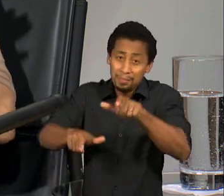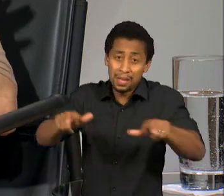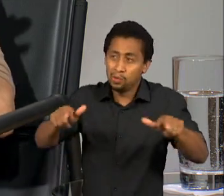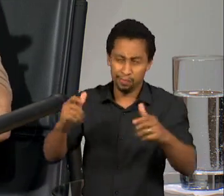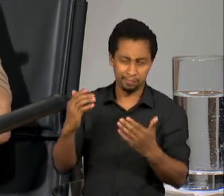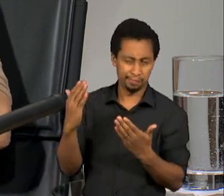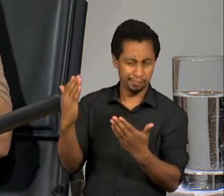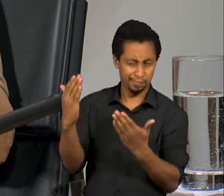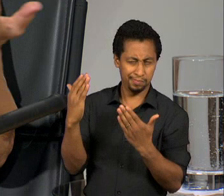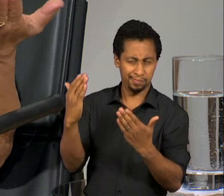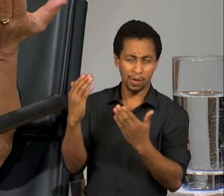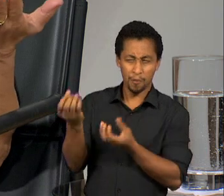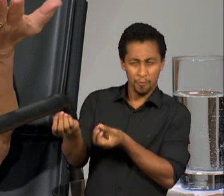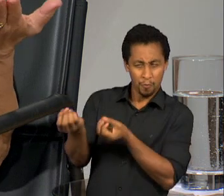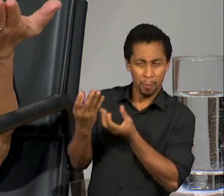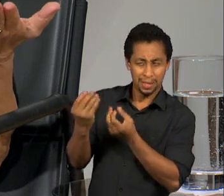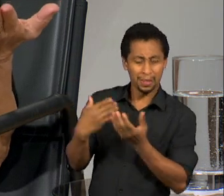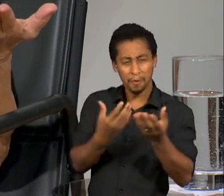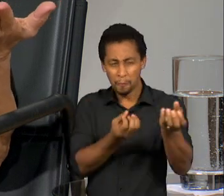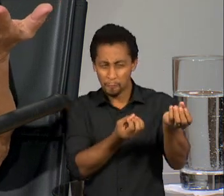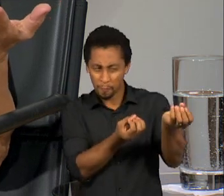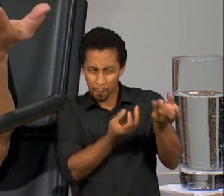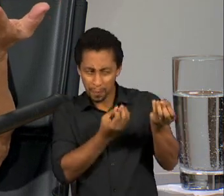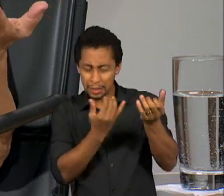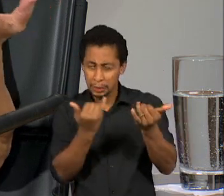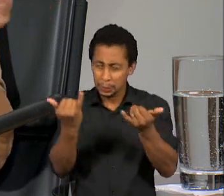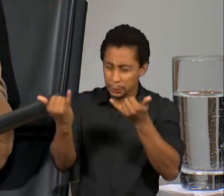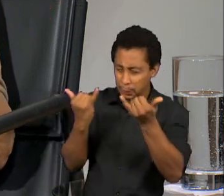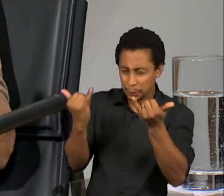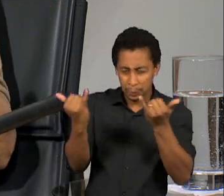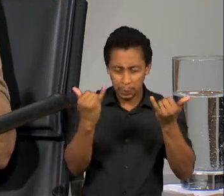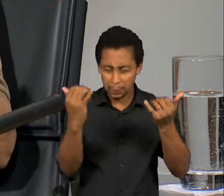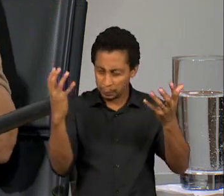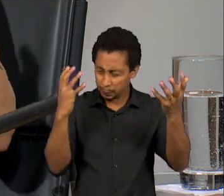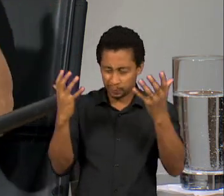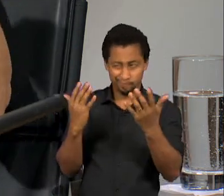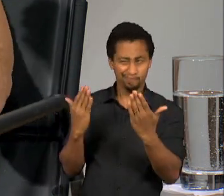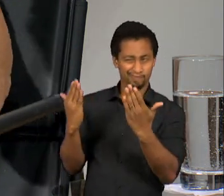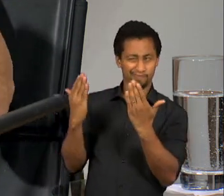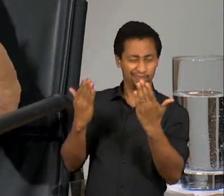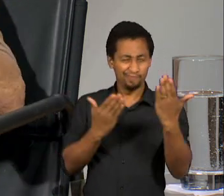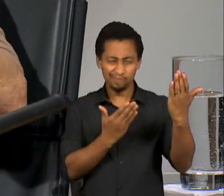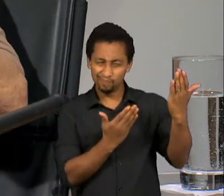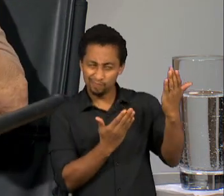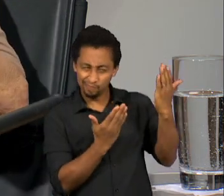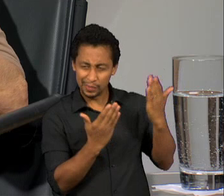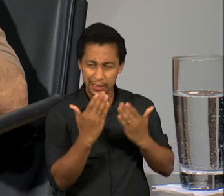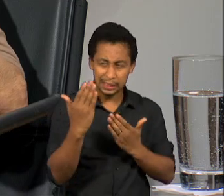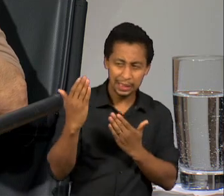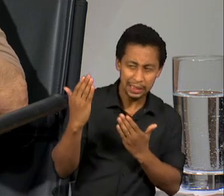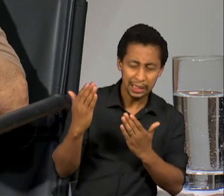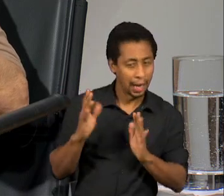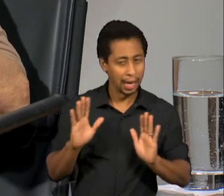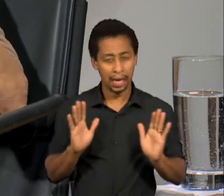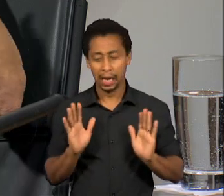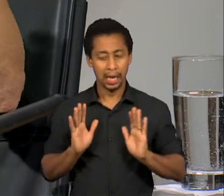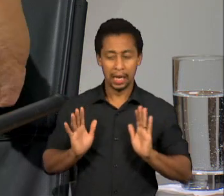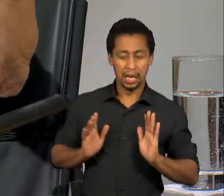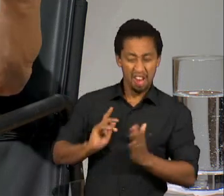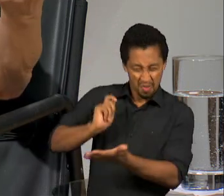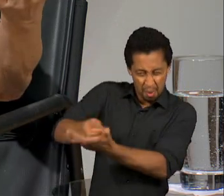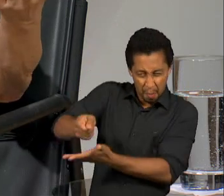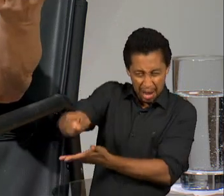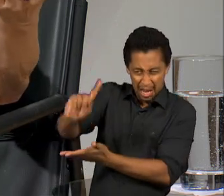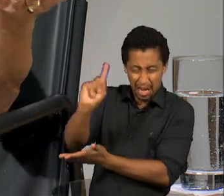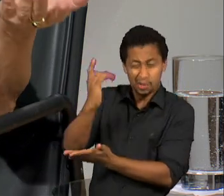tudo completamente horizontalizado. Então, isso vale quanto em termos de informação?